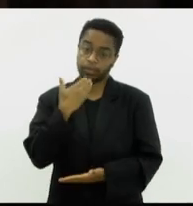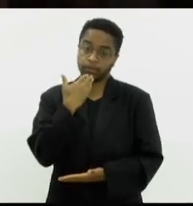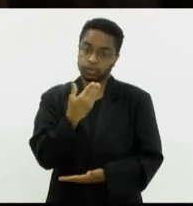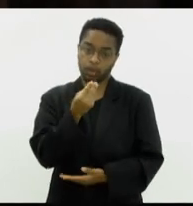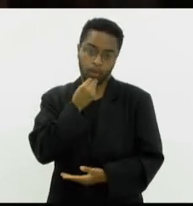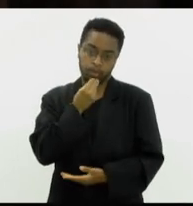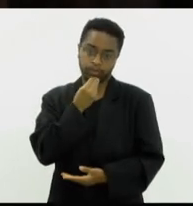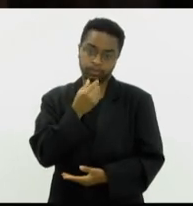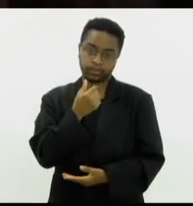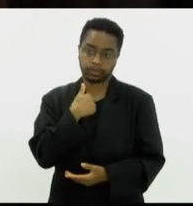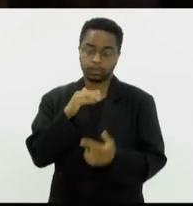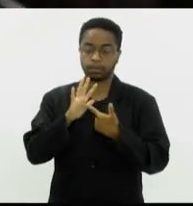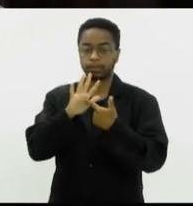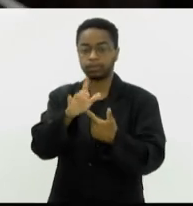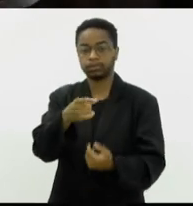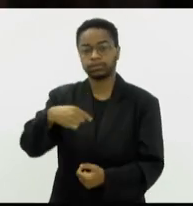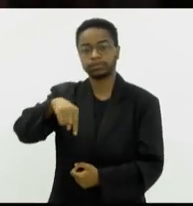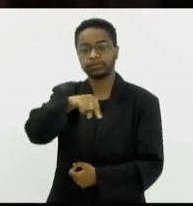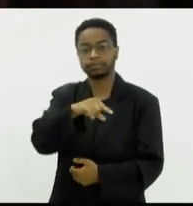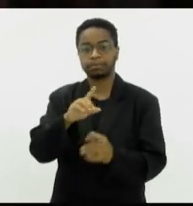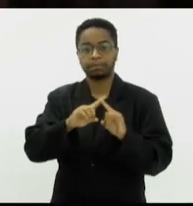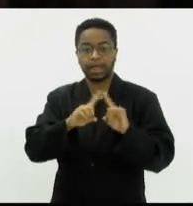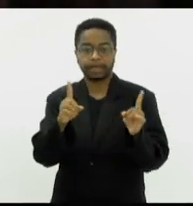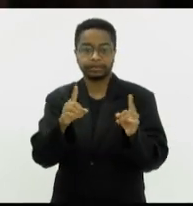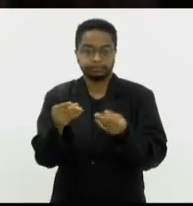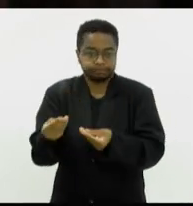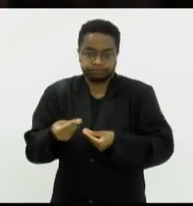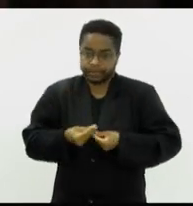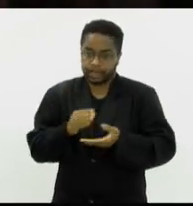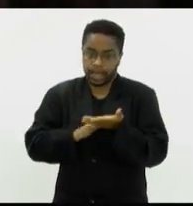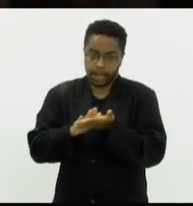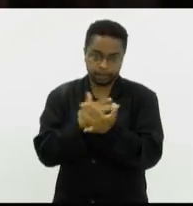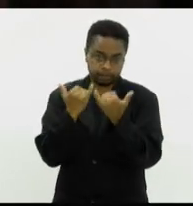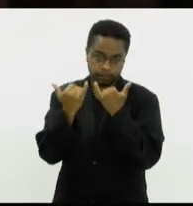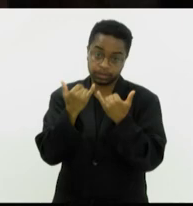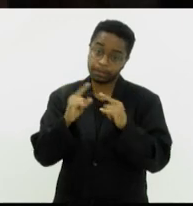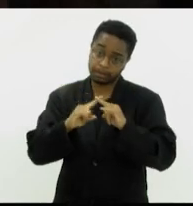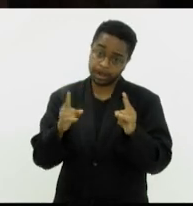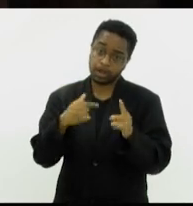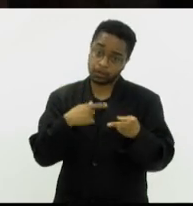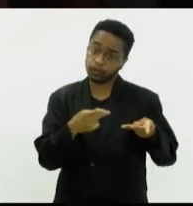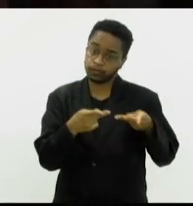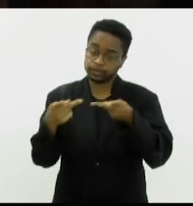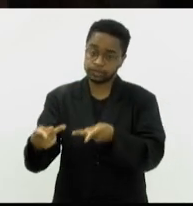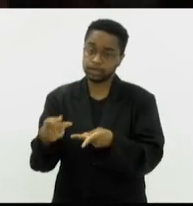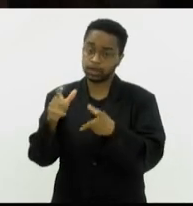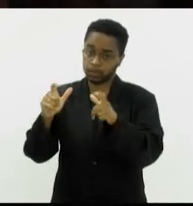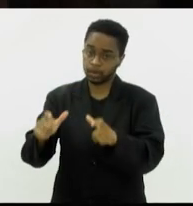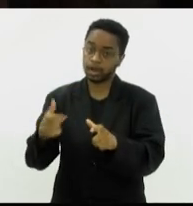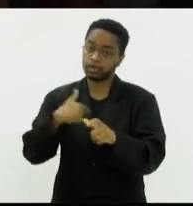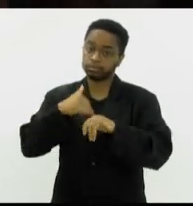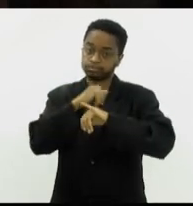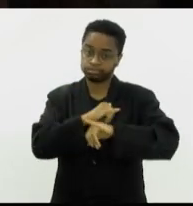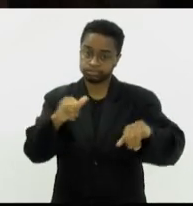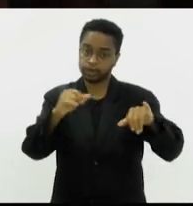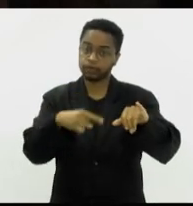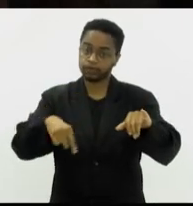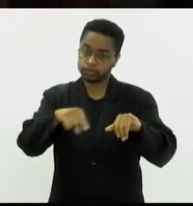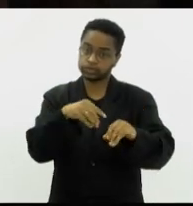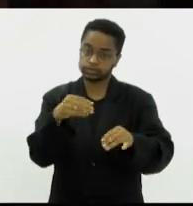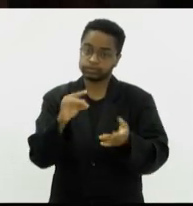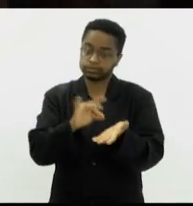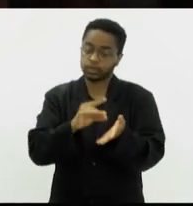para eu poder mostrar para vocês aqui mas não foi me dada essa informação mas a titia foi lá e visitou e tá falando para vocês a o